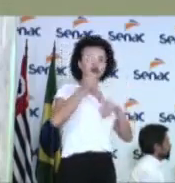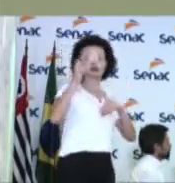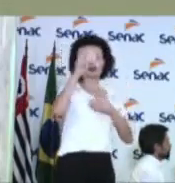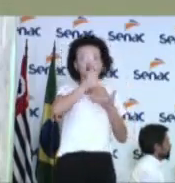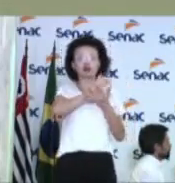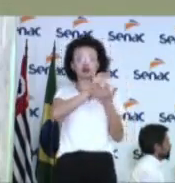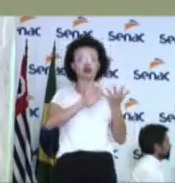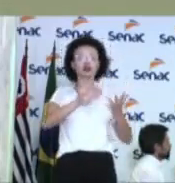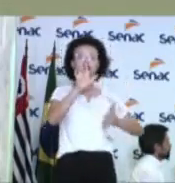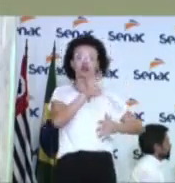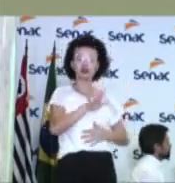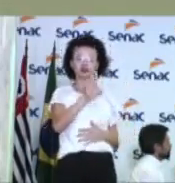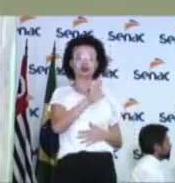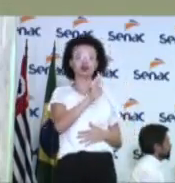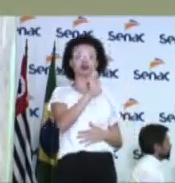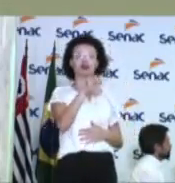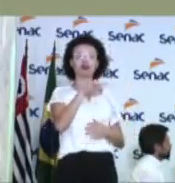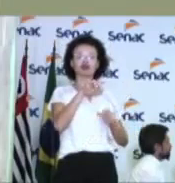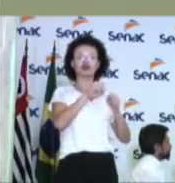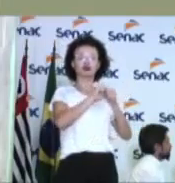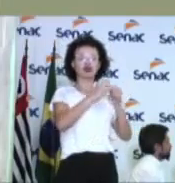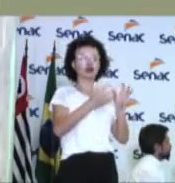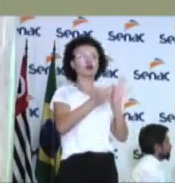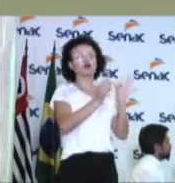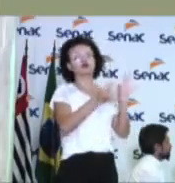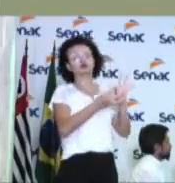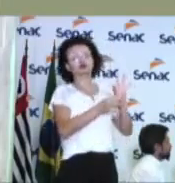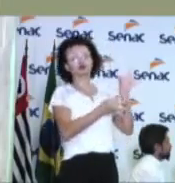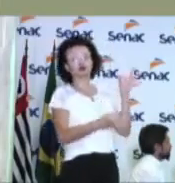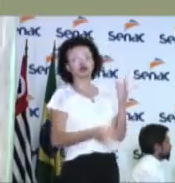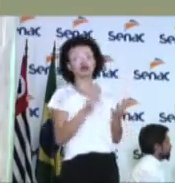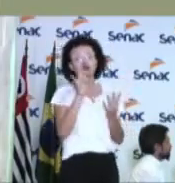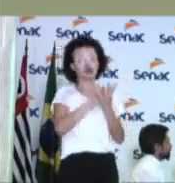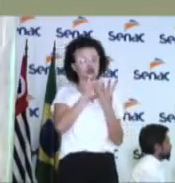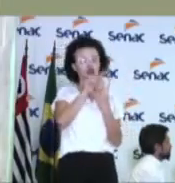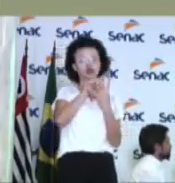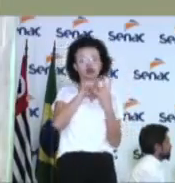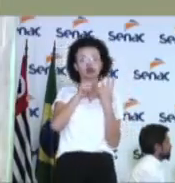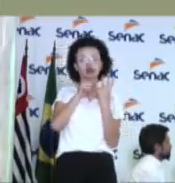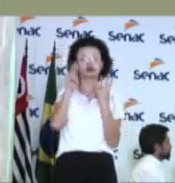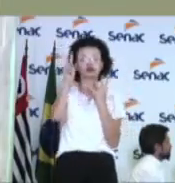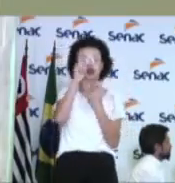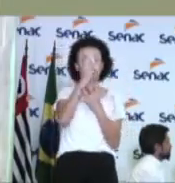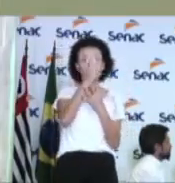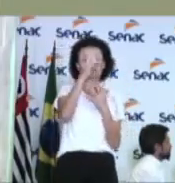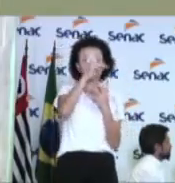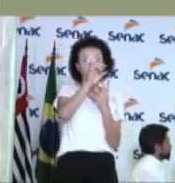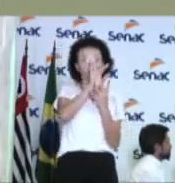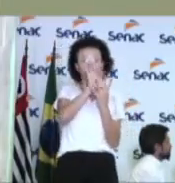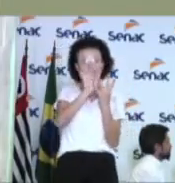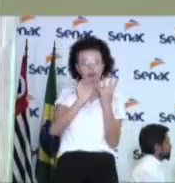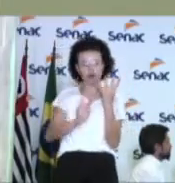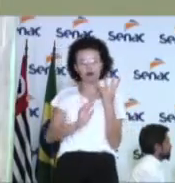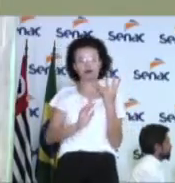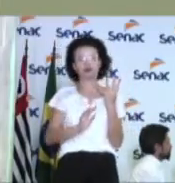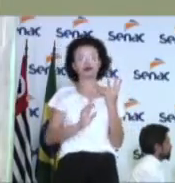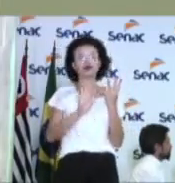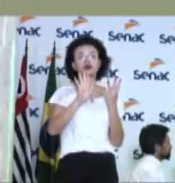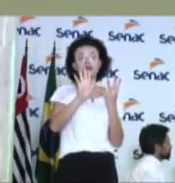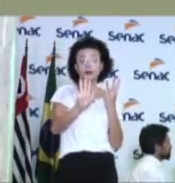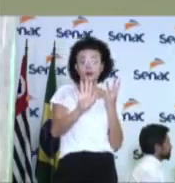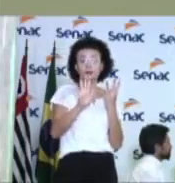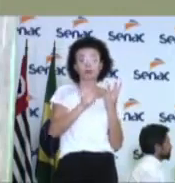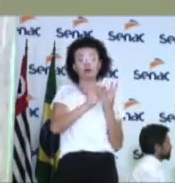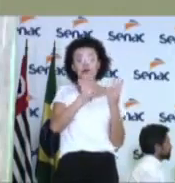histórias. Claro que esse é o material mais denso, maior que a gente tem. Na verdade, esses 4 episódios que tinham 4 minutos de duração, né, para cada um,